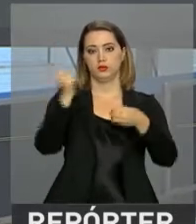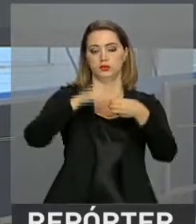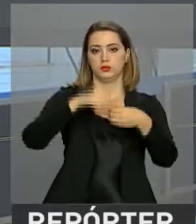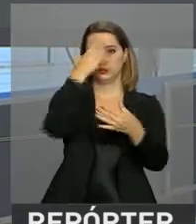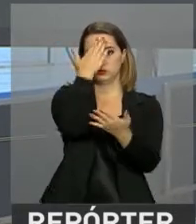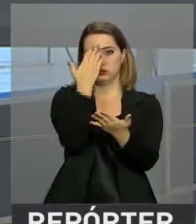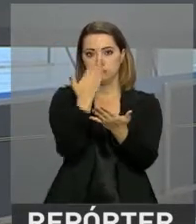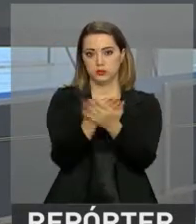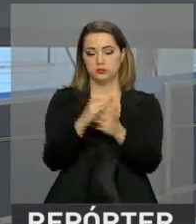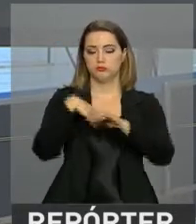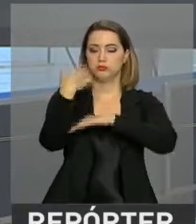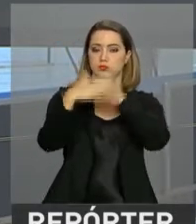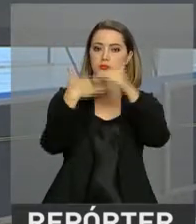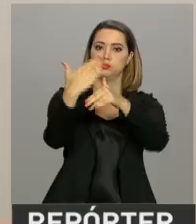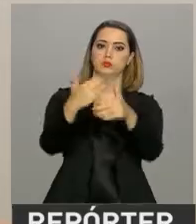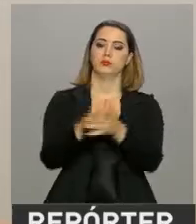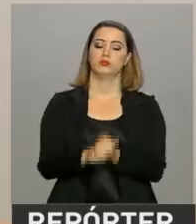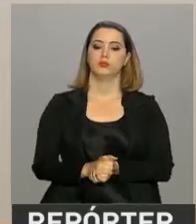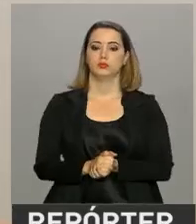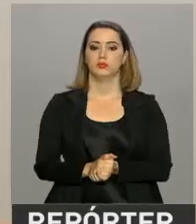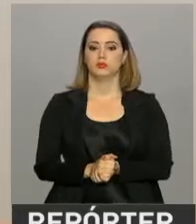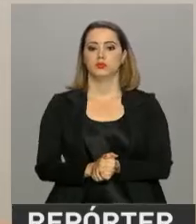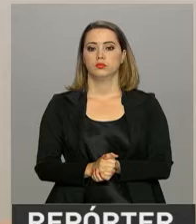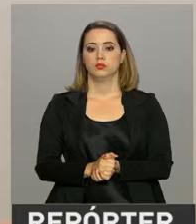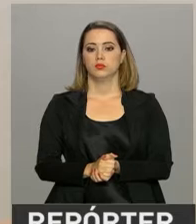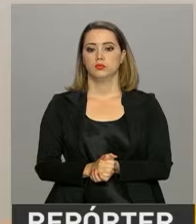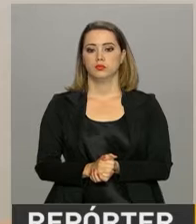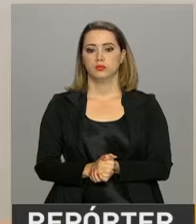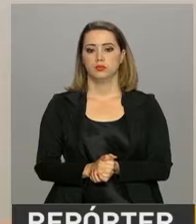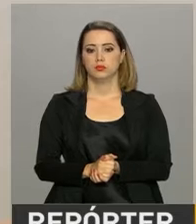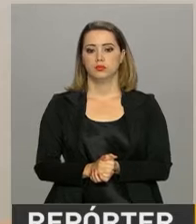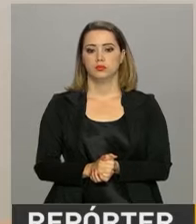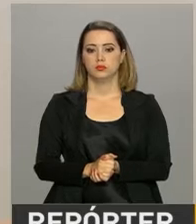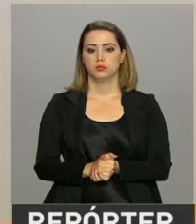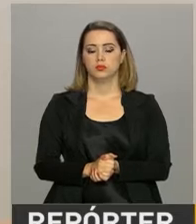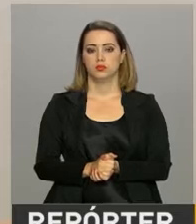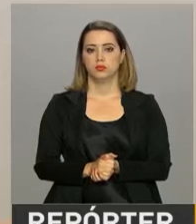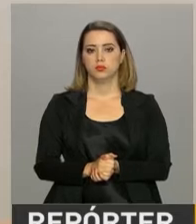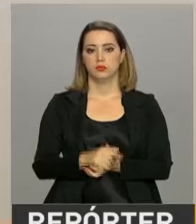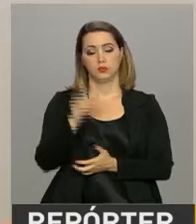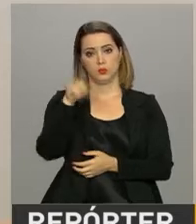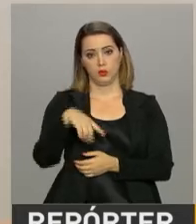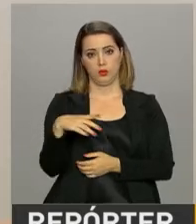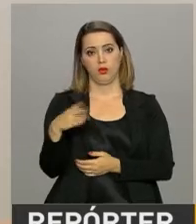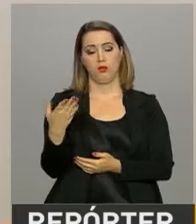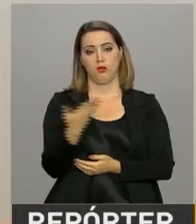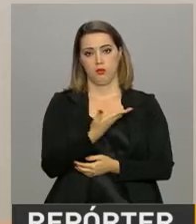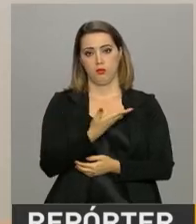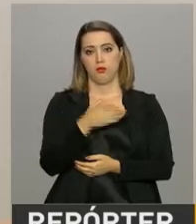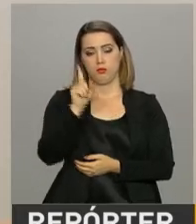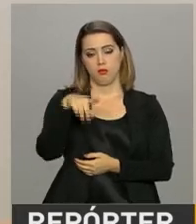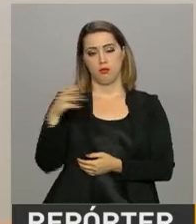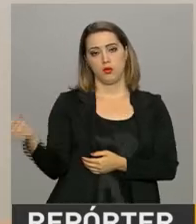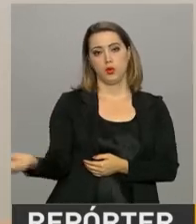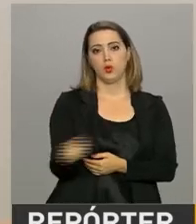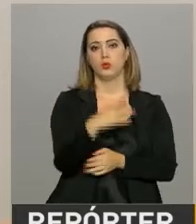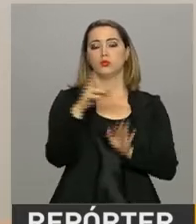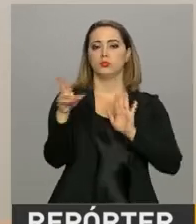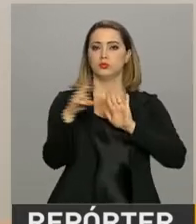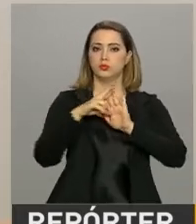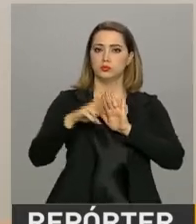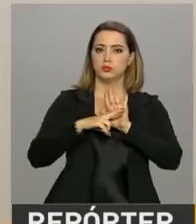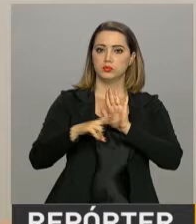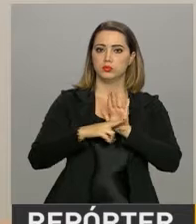confiança e voltar a crescer. São reformas necessárias para pôr em ordem as contas públicas e